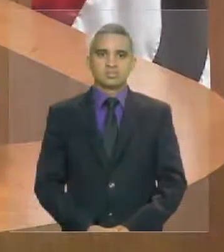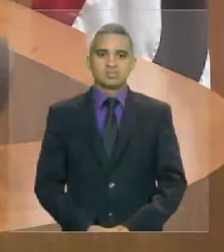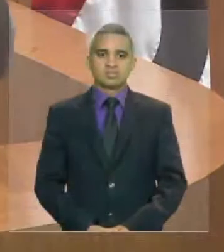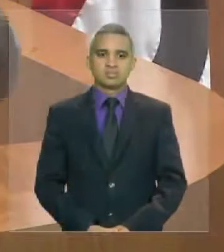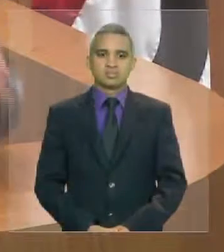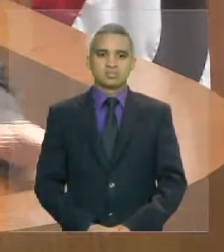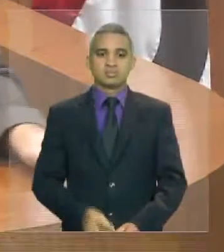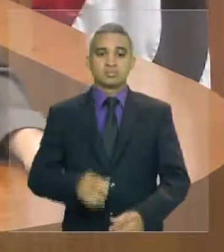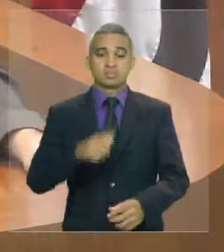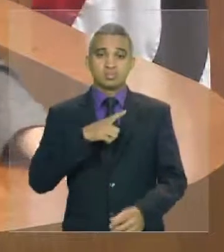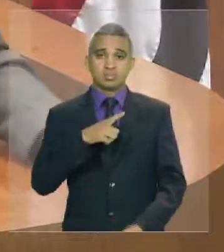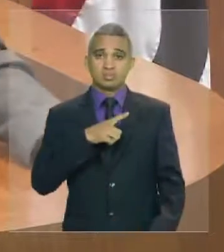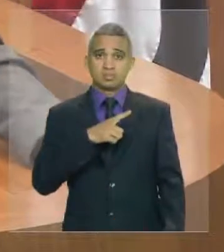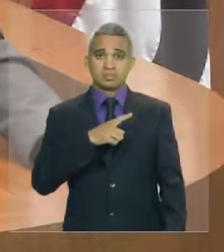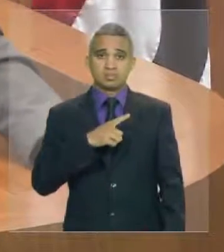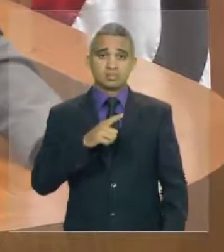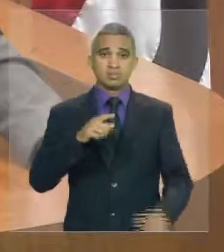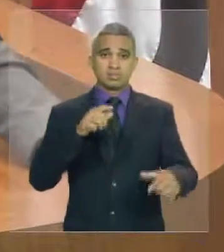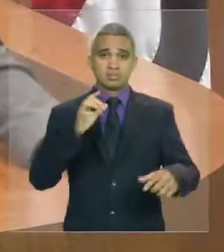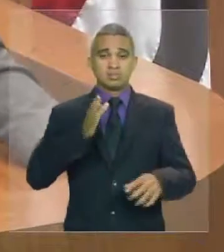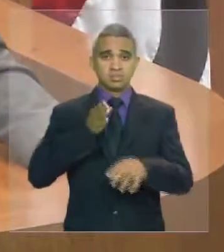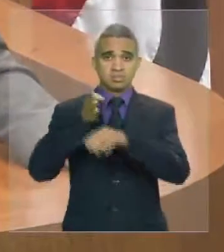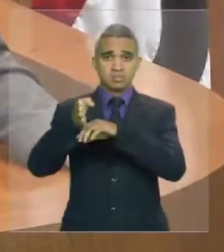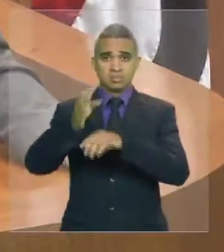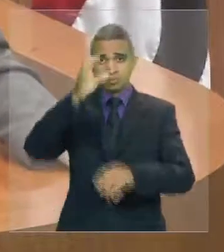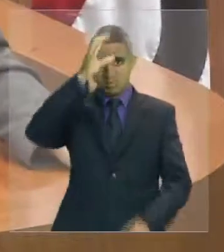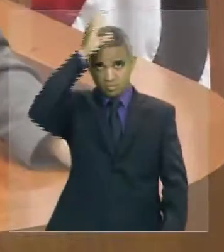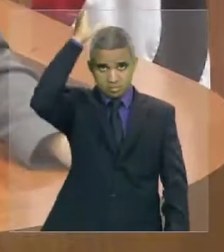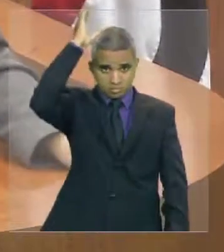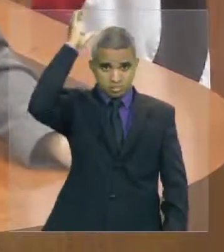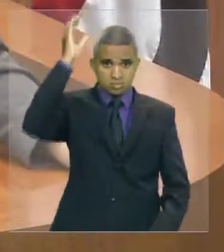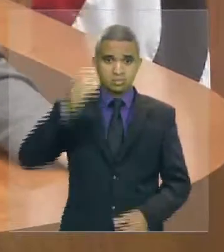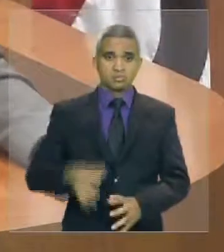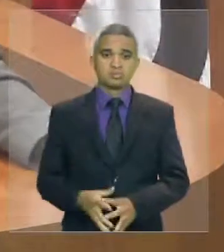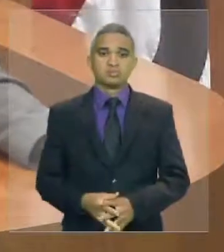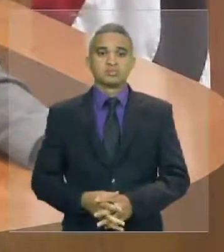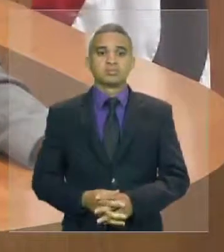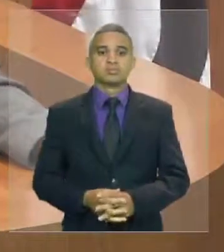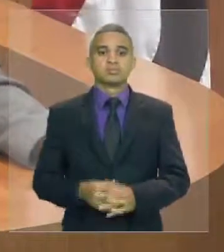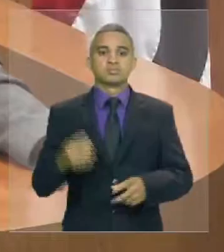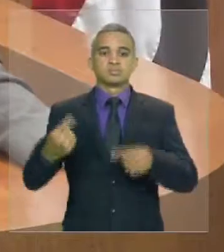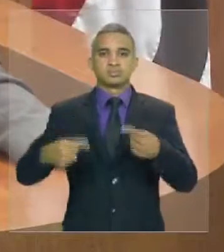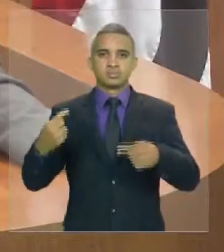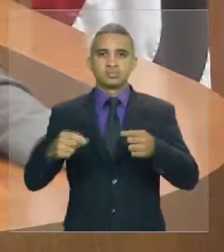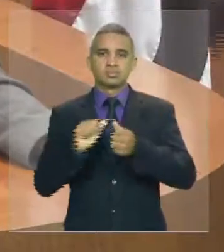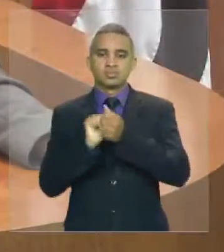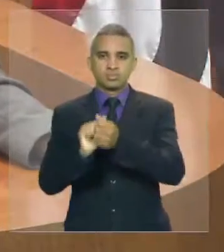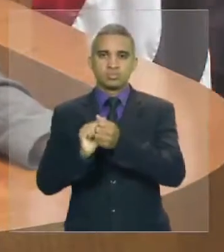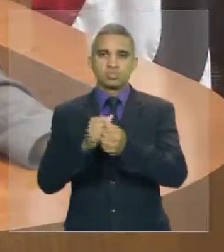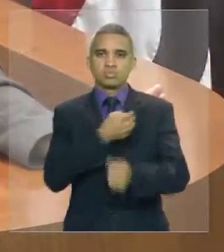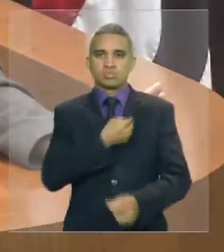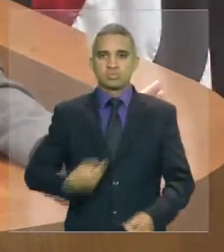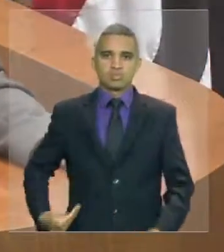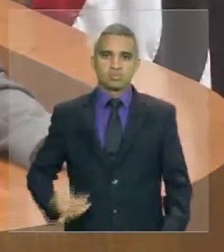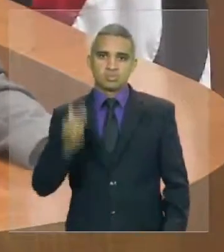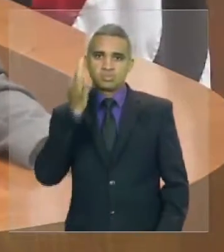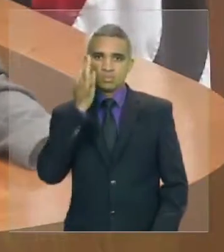ali em Chapadinha, acompanhando o nosso governador, Flávio Dino,